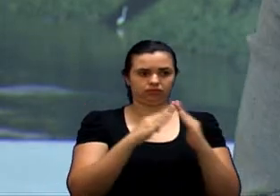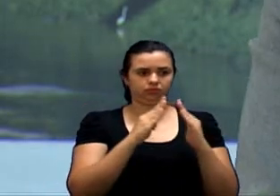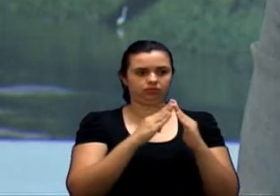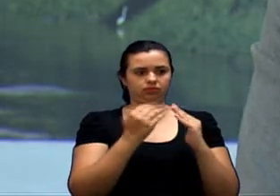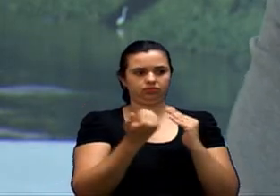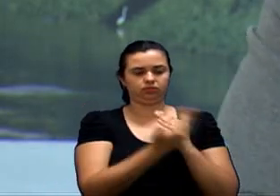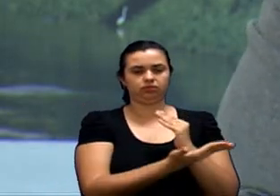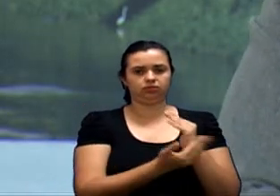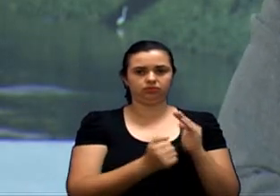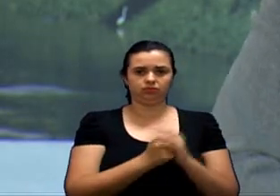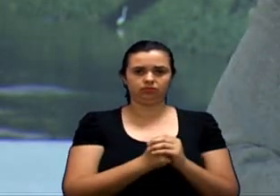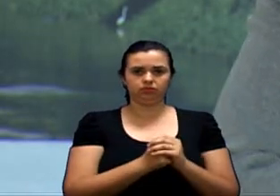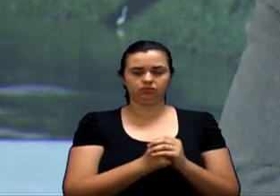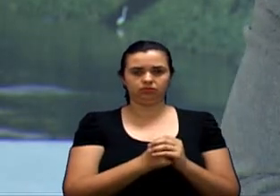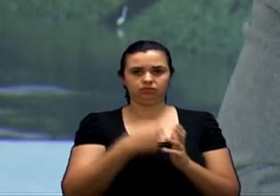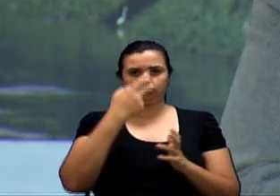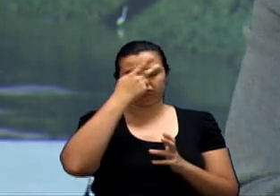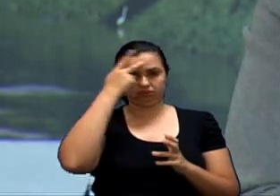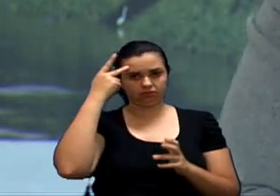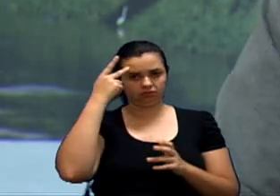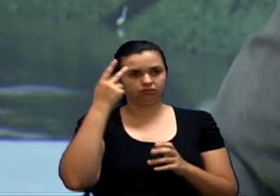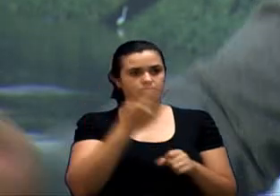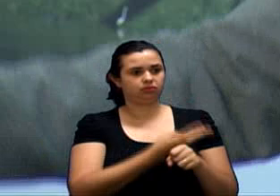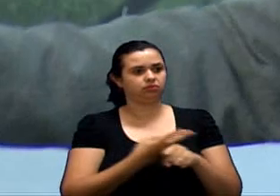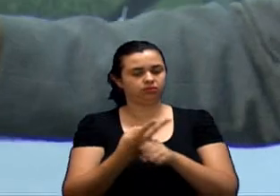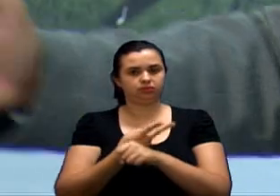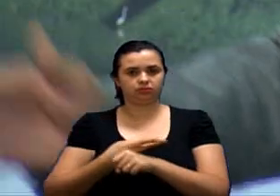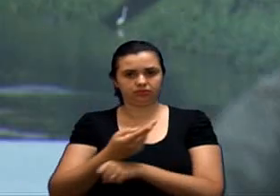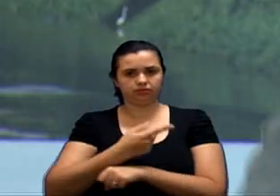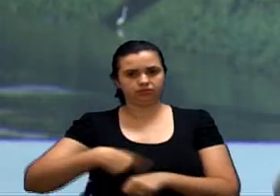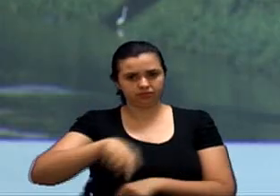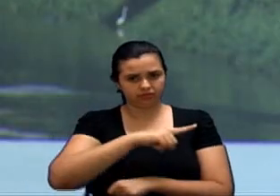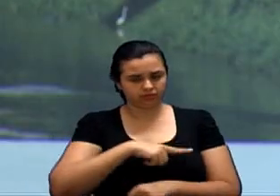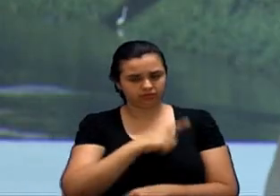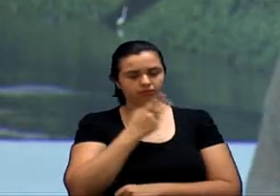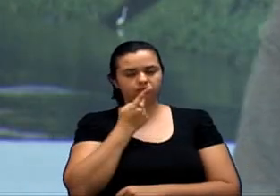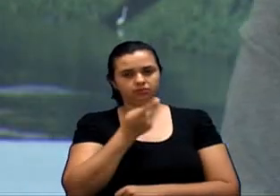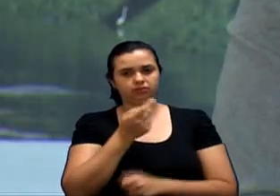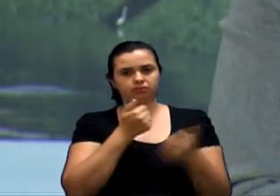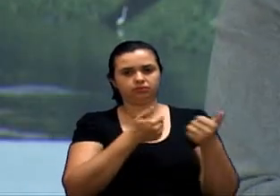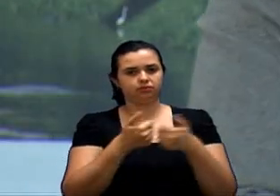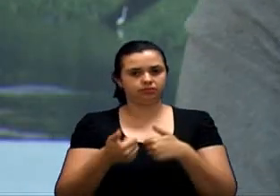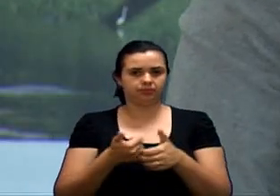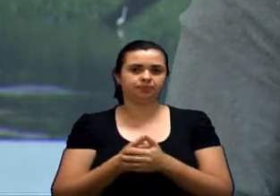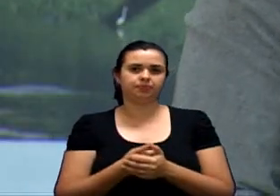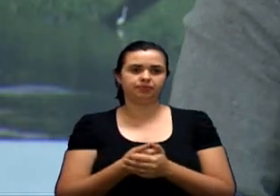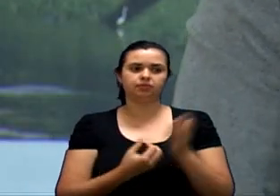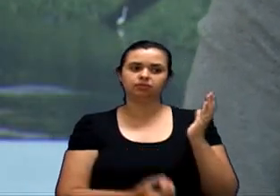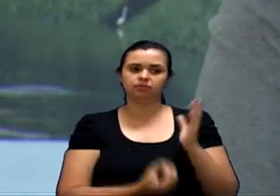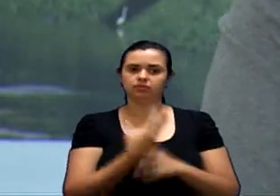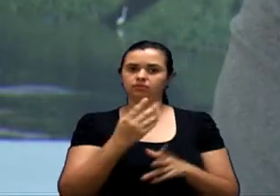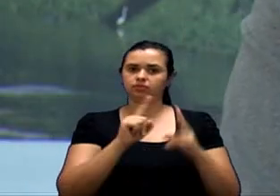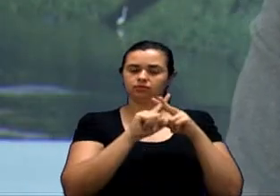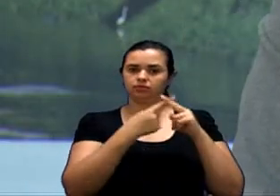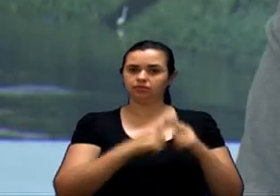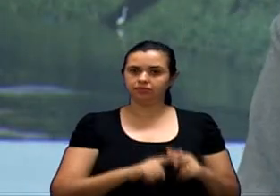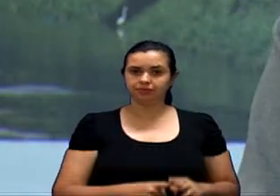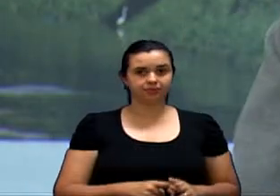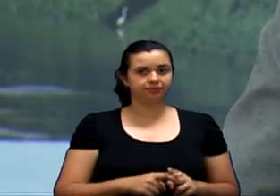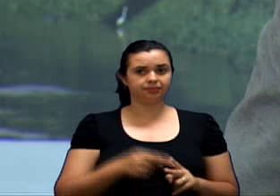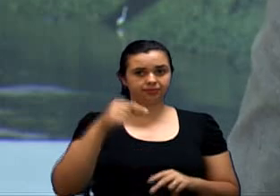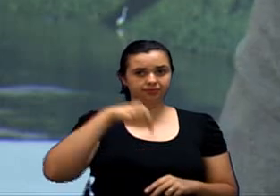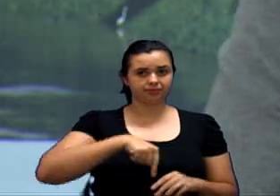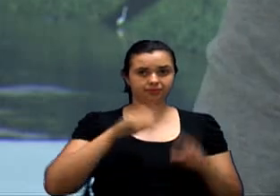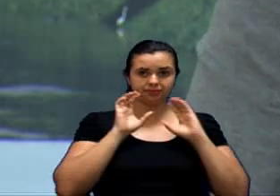nos procuram só falam bem. Então, presidente, fazer com que esta renovação ela passe por essa Casa de Leis,